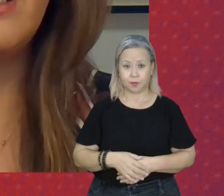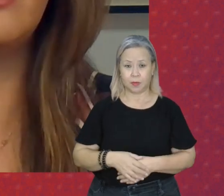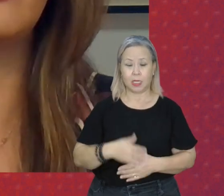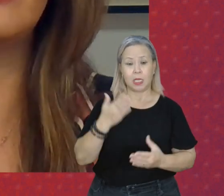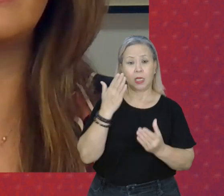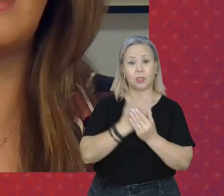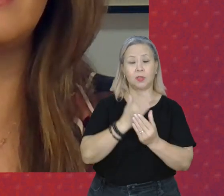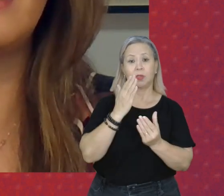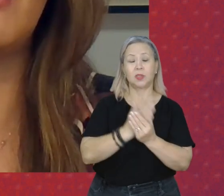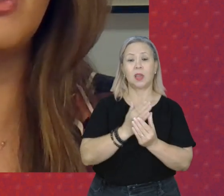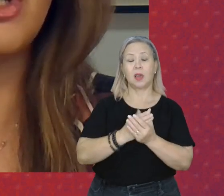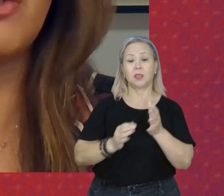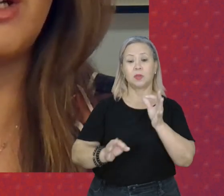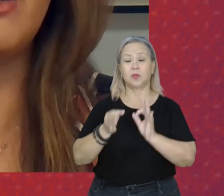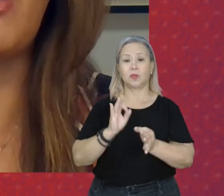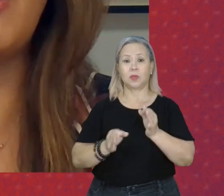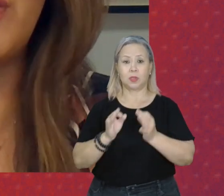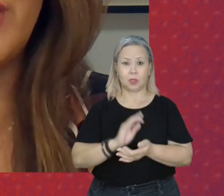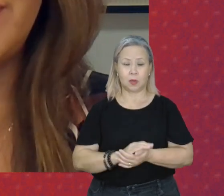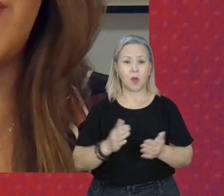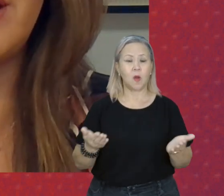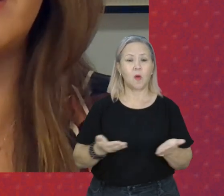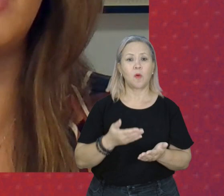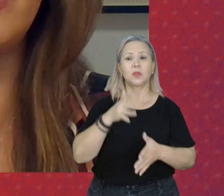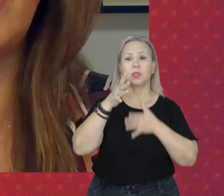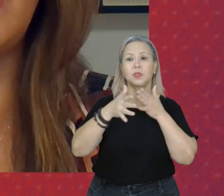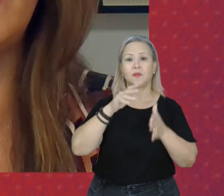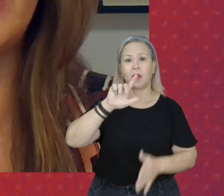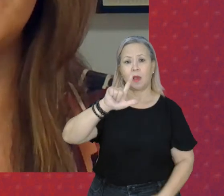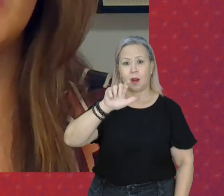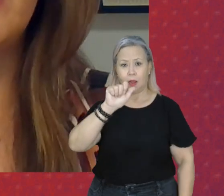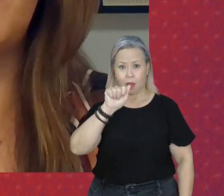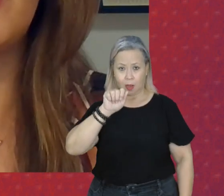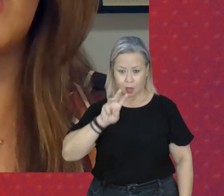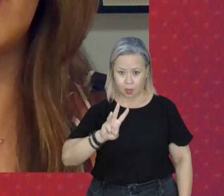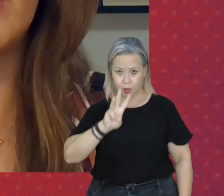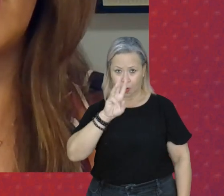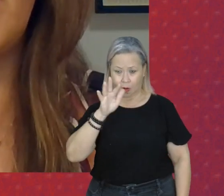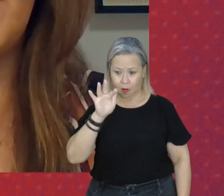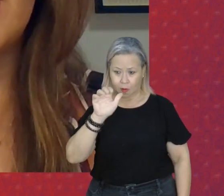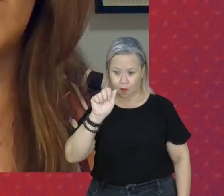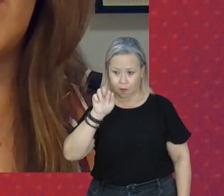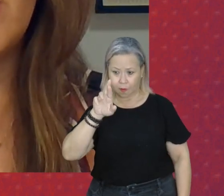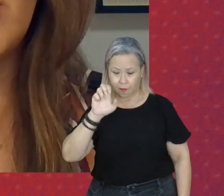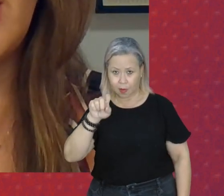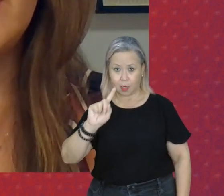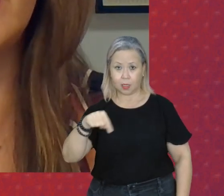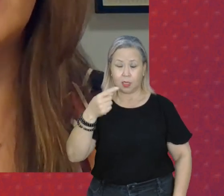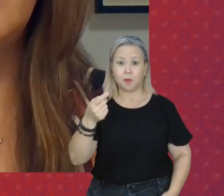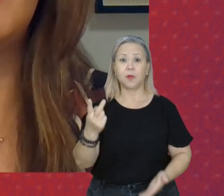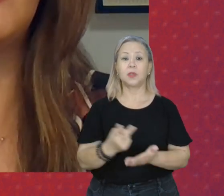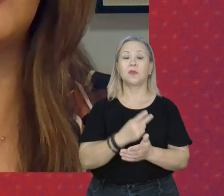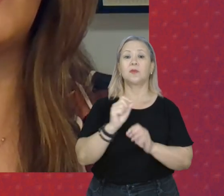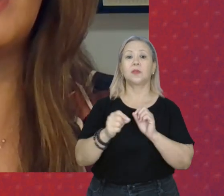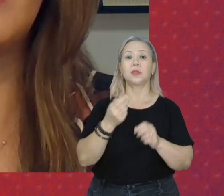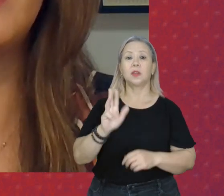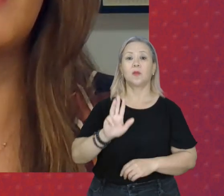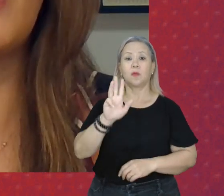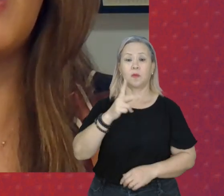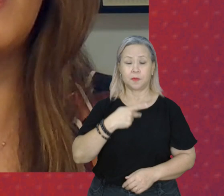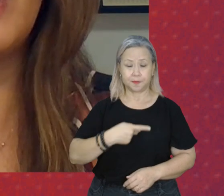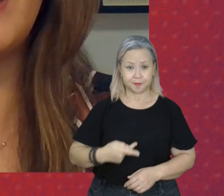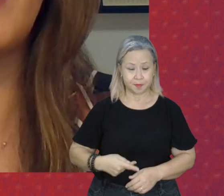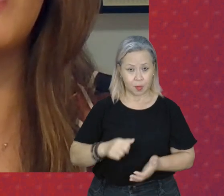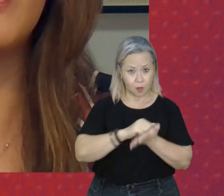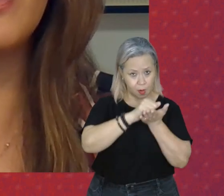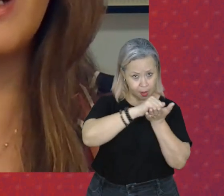ações judiciais, né? Hoje a gente fala em lawfare, fala-se muito em lawfare depois do que aconteceu com a Operação Lava Jato, mas a gente fala que